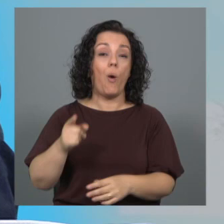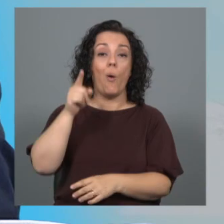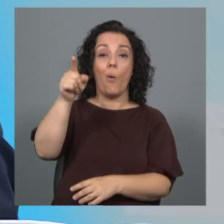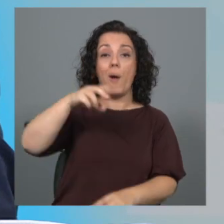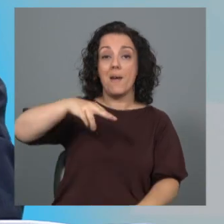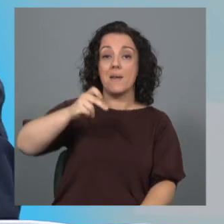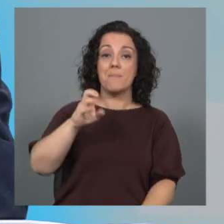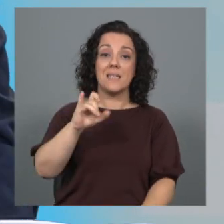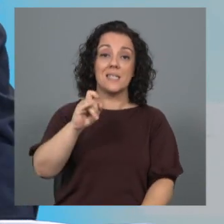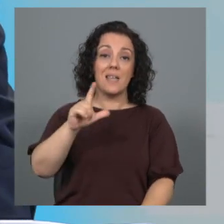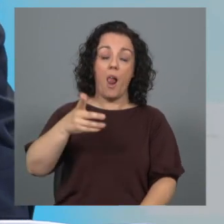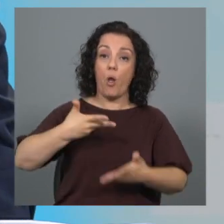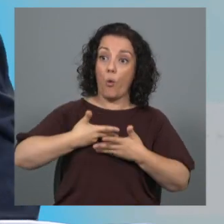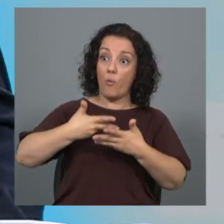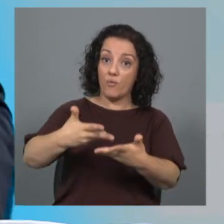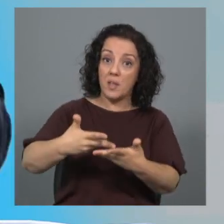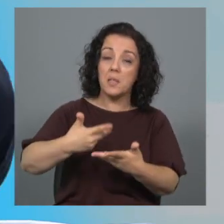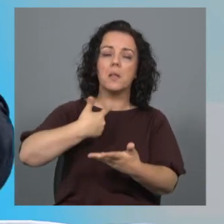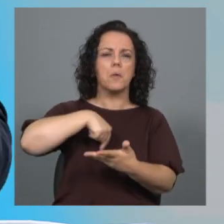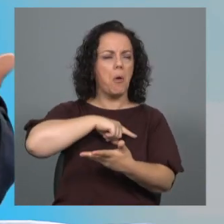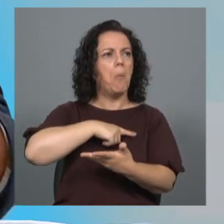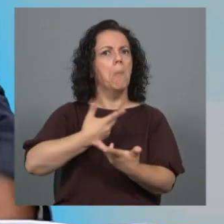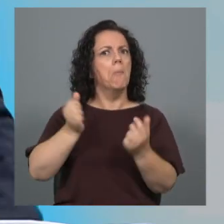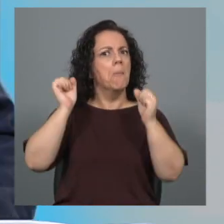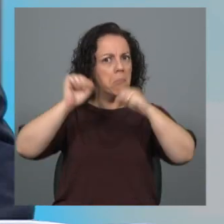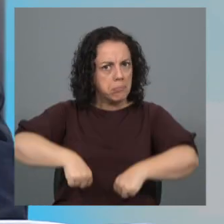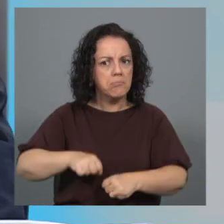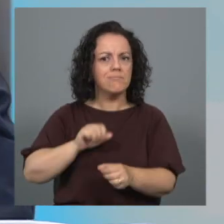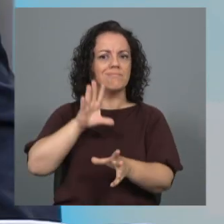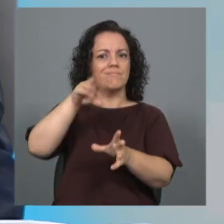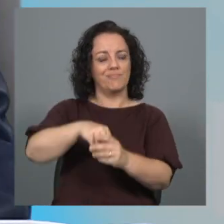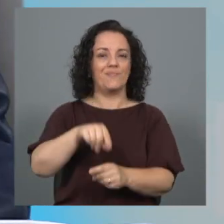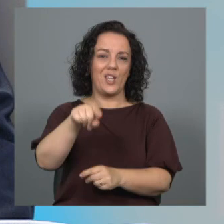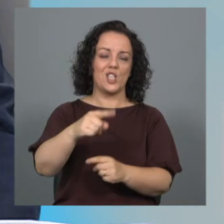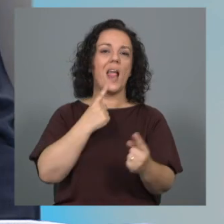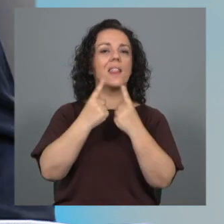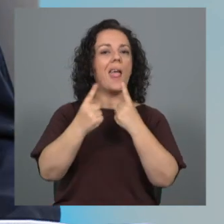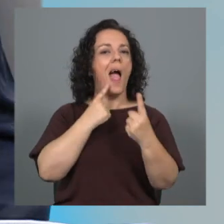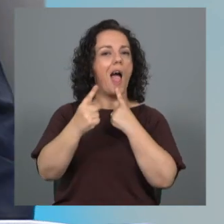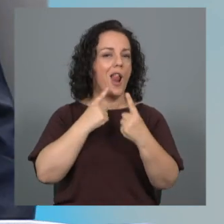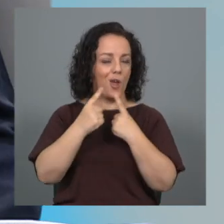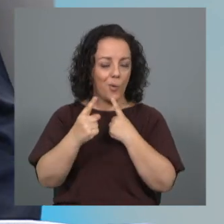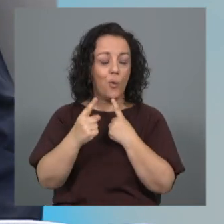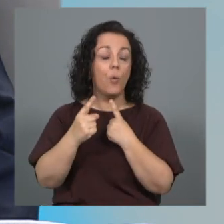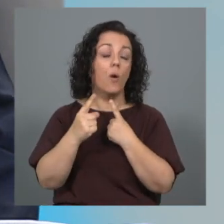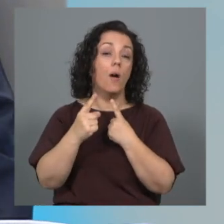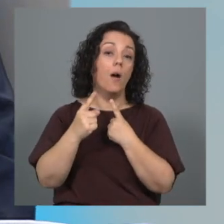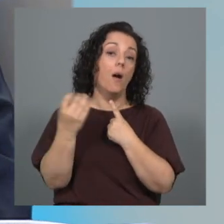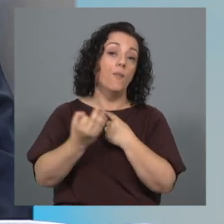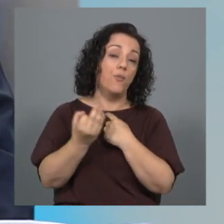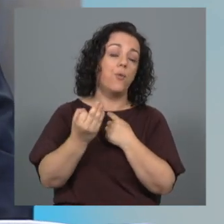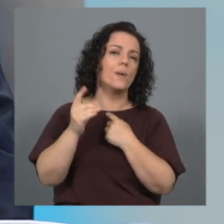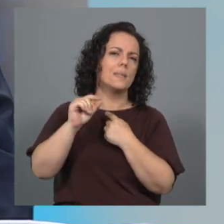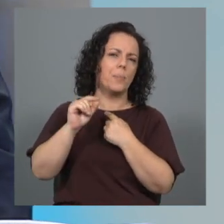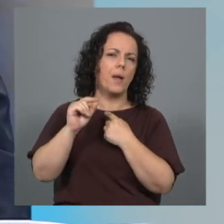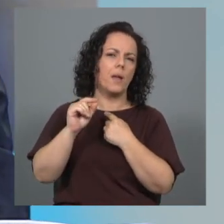Marcial para entrarmos neste diálogo a propósito deste memorando, e que fomos logo também estabelecendo, também